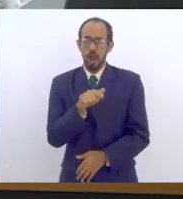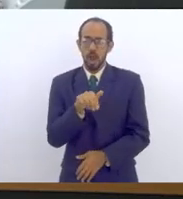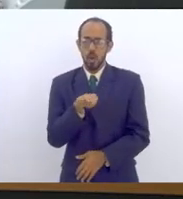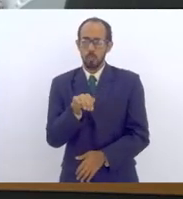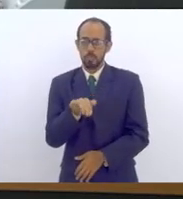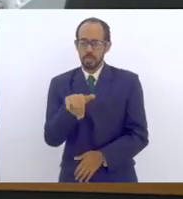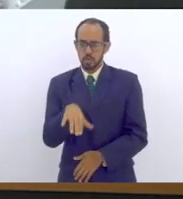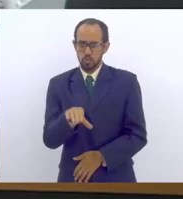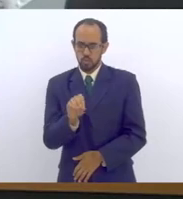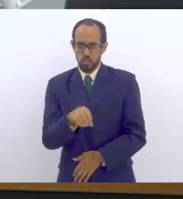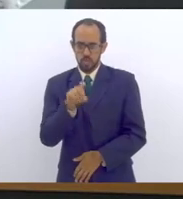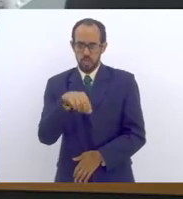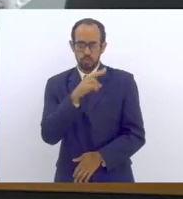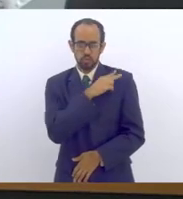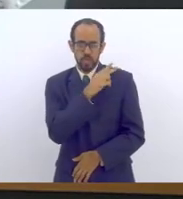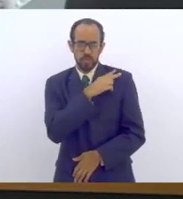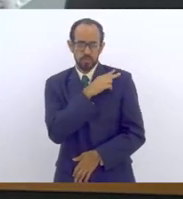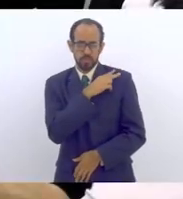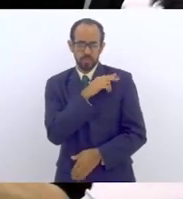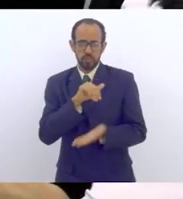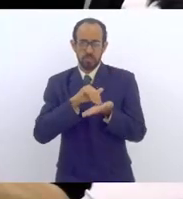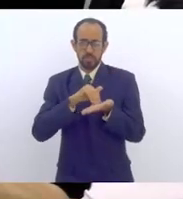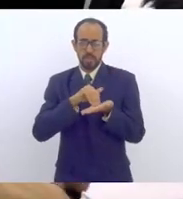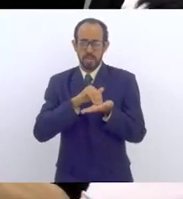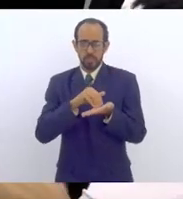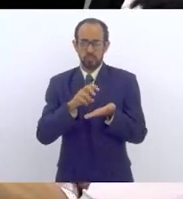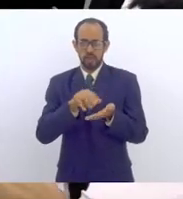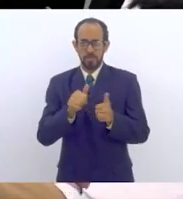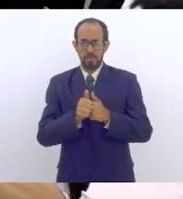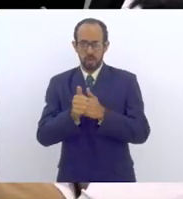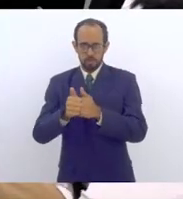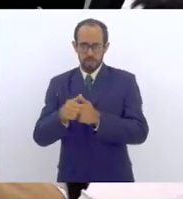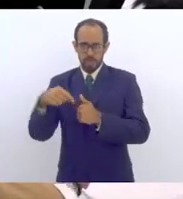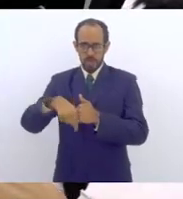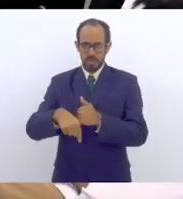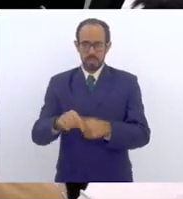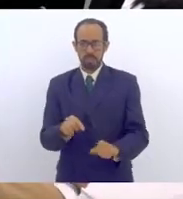me acompanhando aqui para a gente continuar